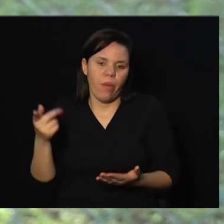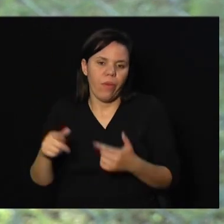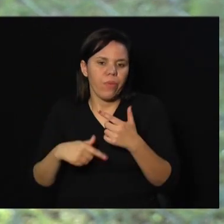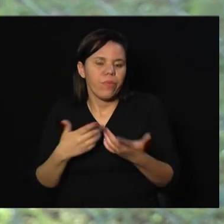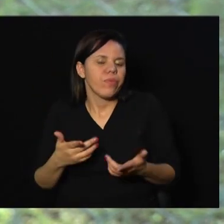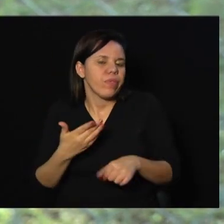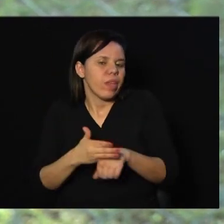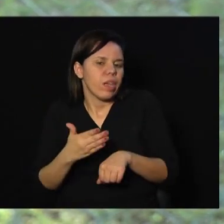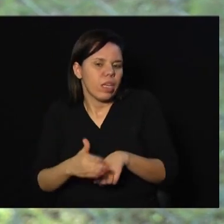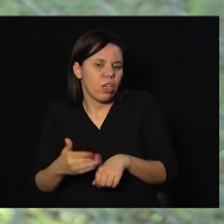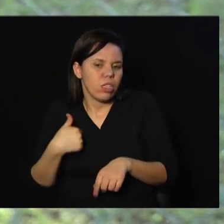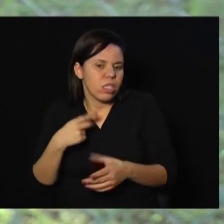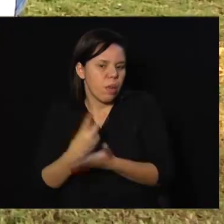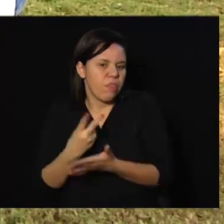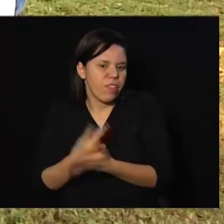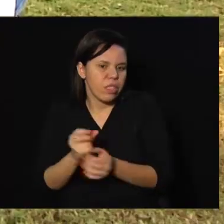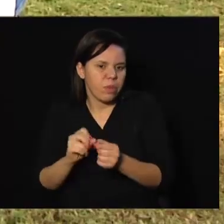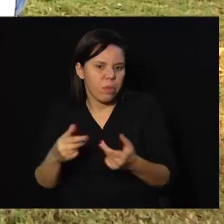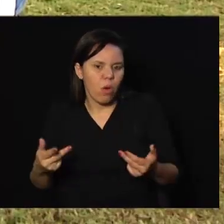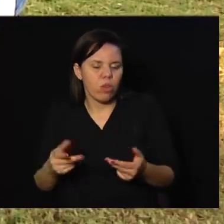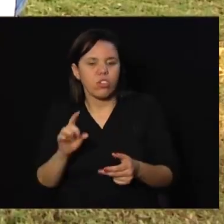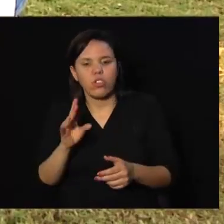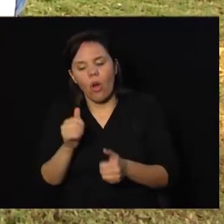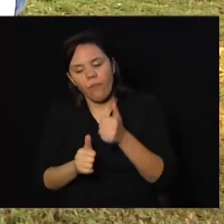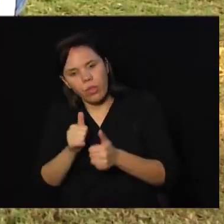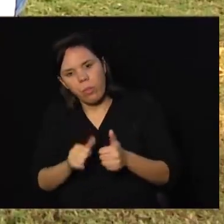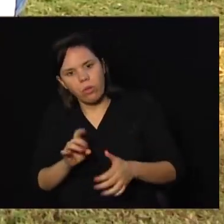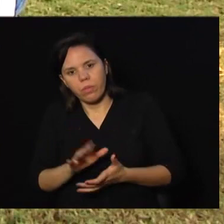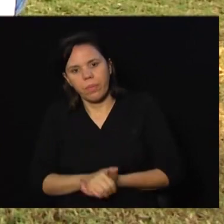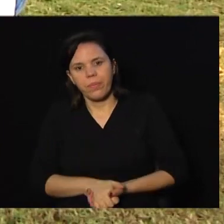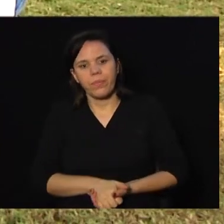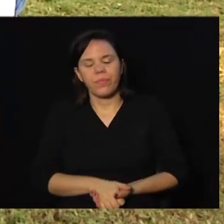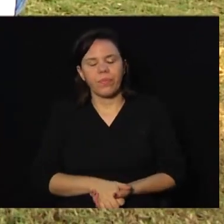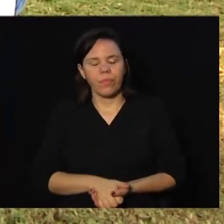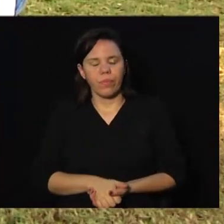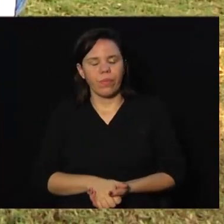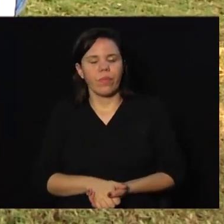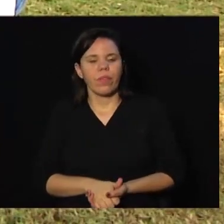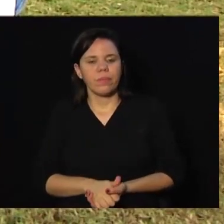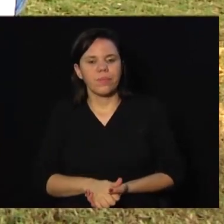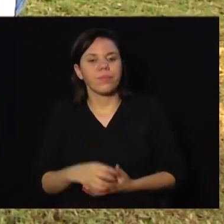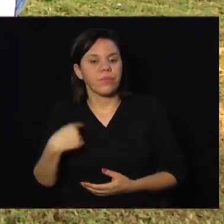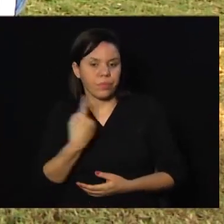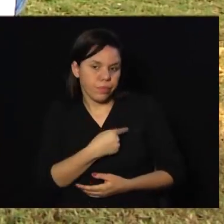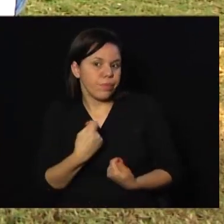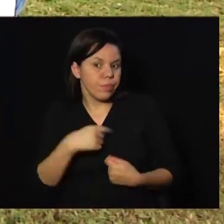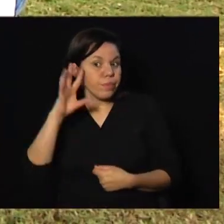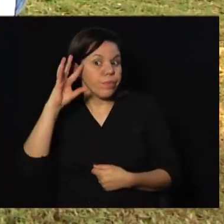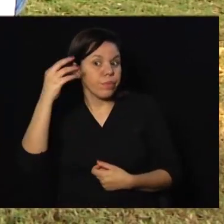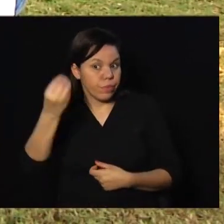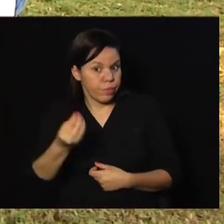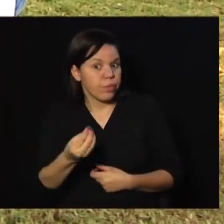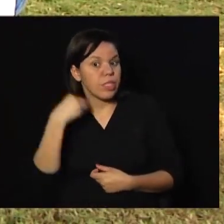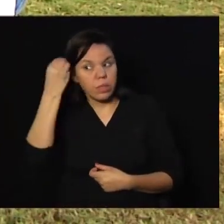sempre fiz isso aqui, eu não fiz outra coisa, a não ser mexer com futebol. Então, né, a gente tem certo conhecimento de